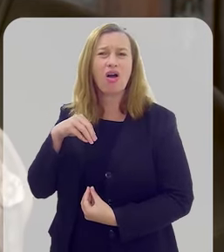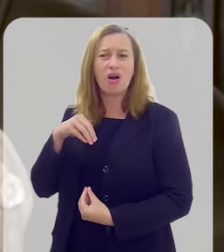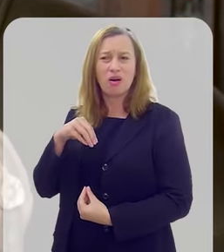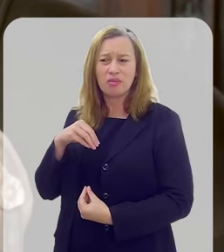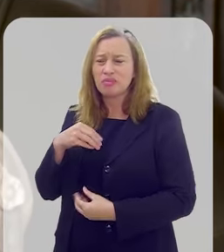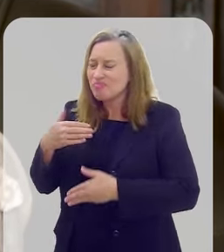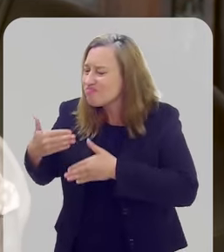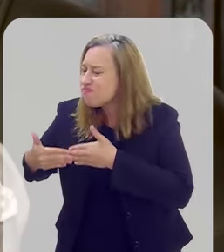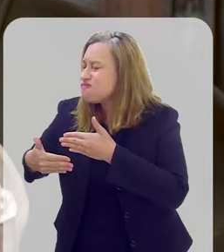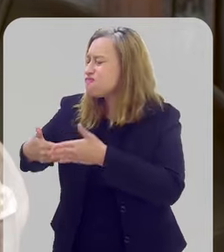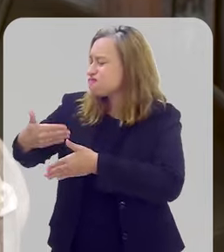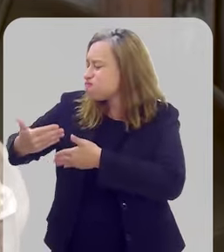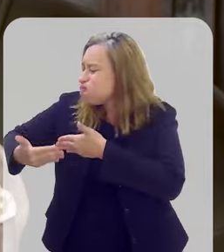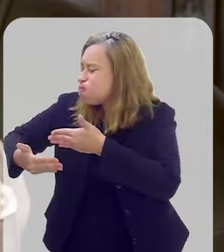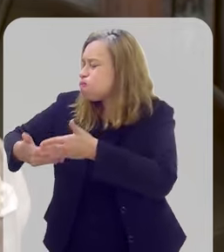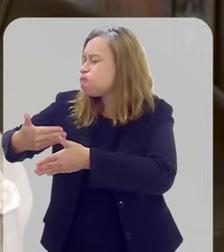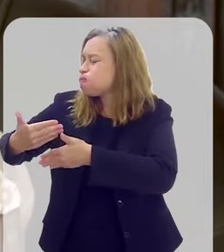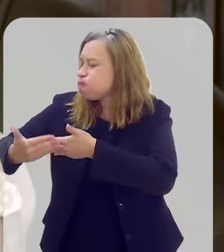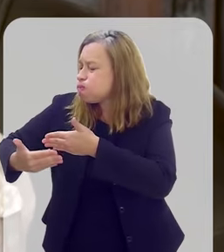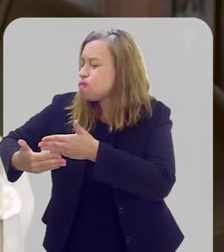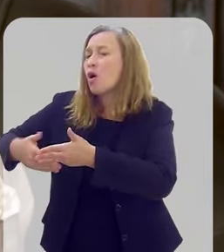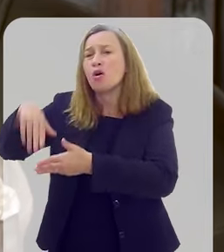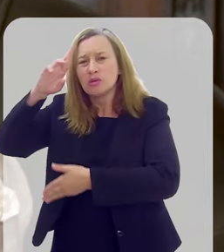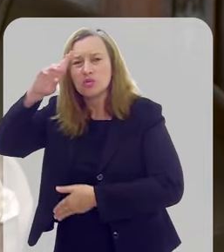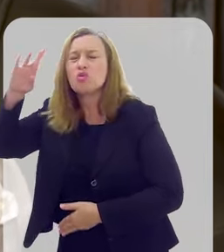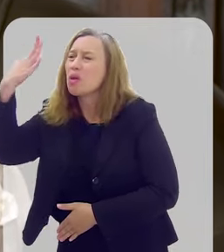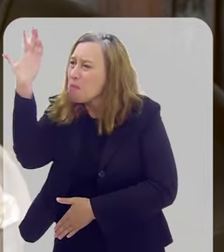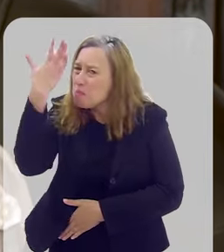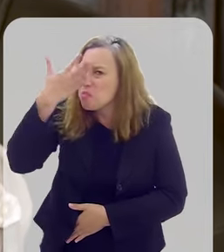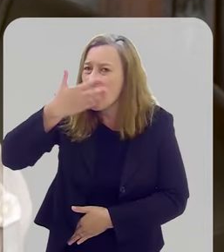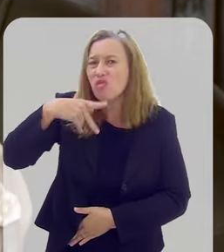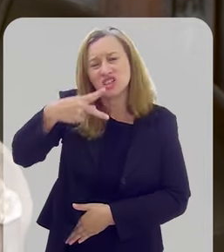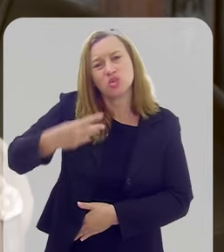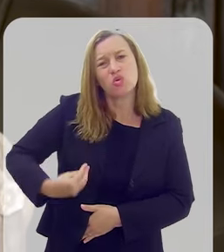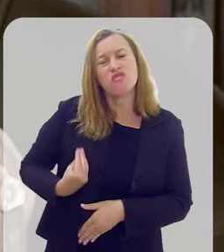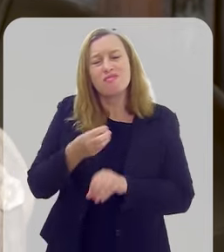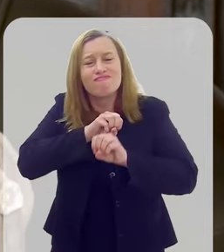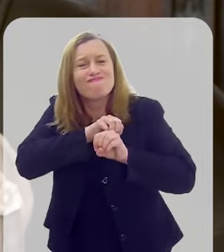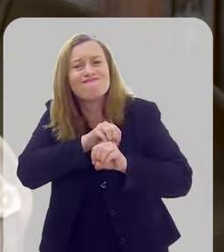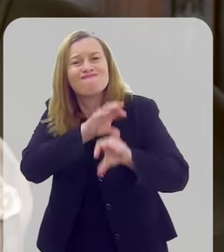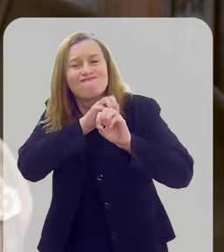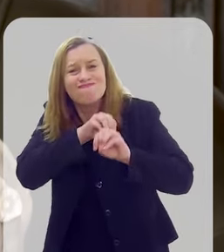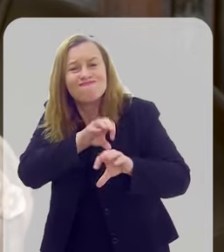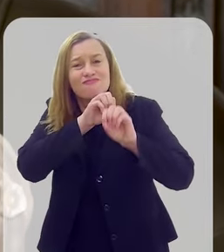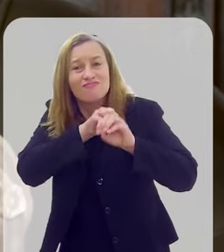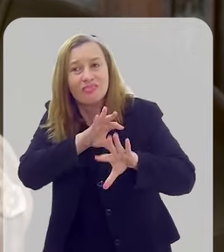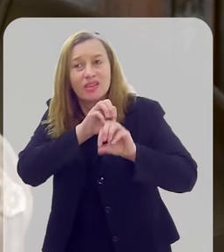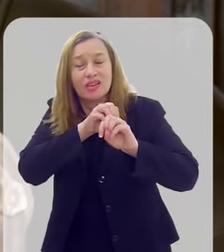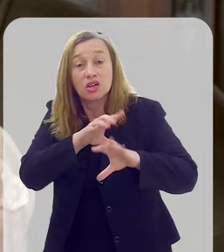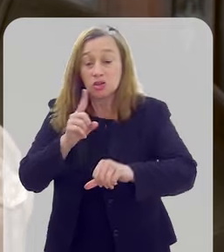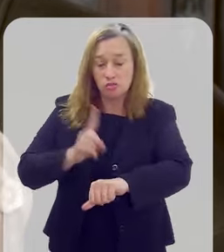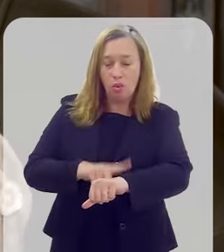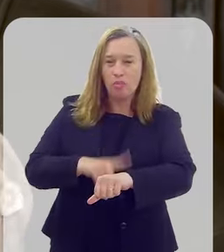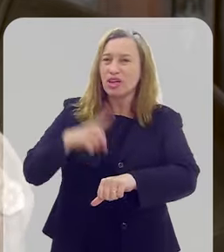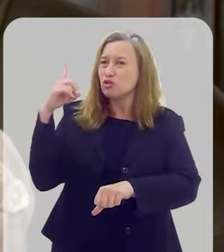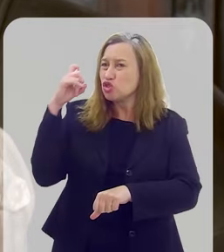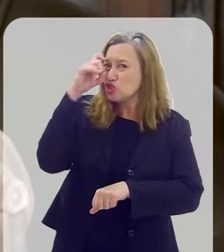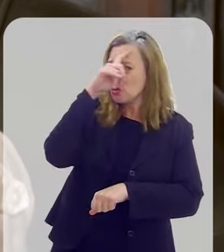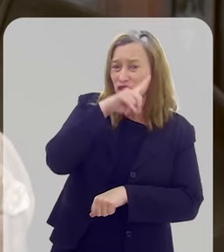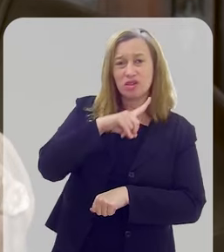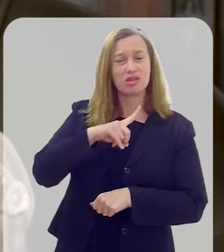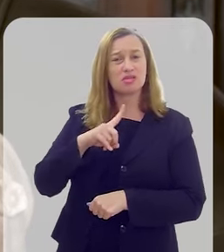alma né de processo al onde o senhor está te processando para te ensinar que nas